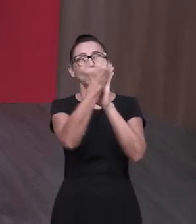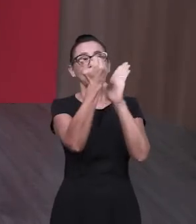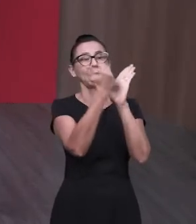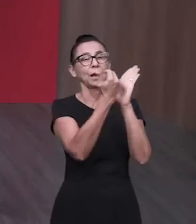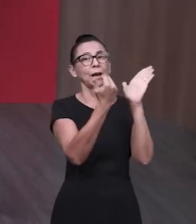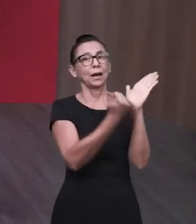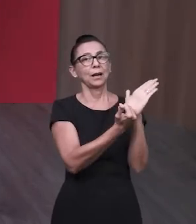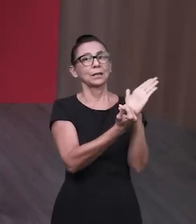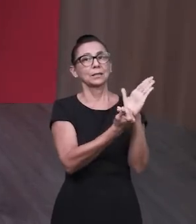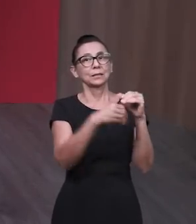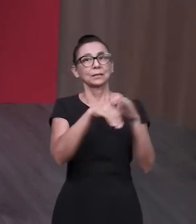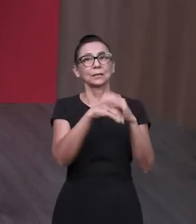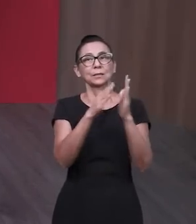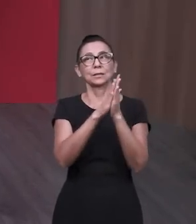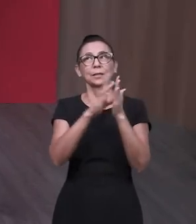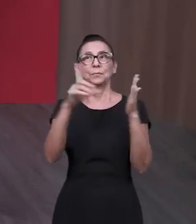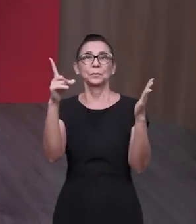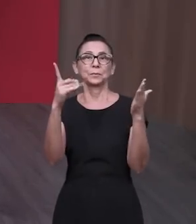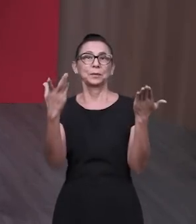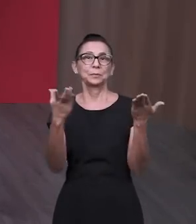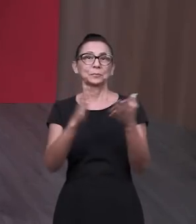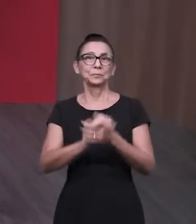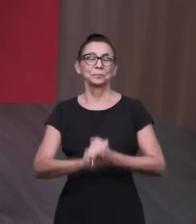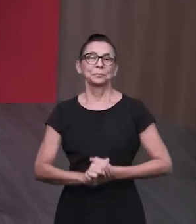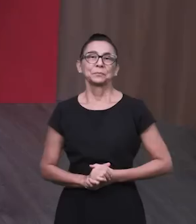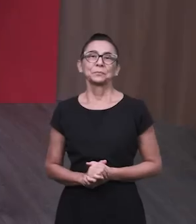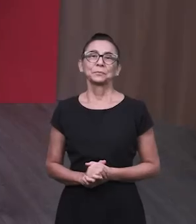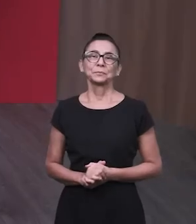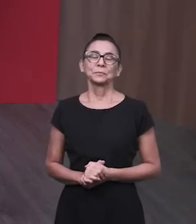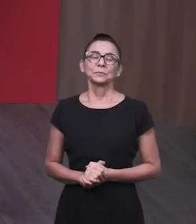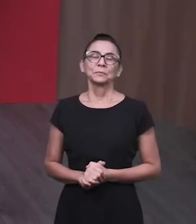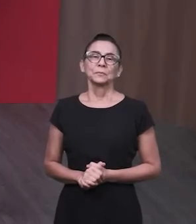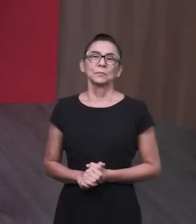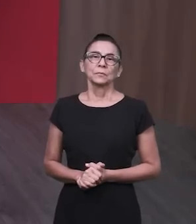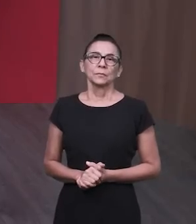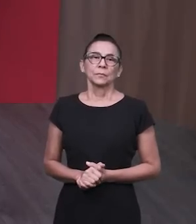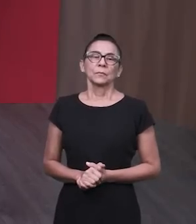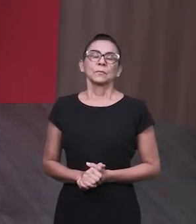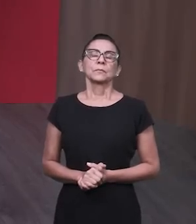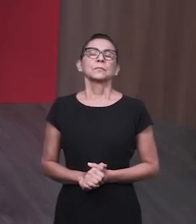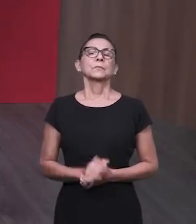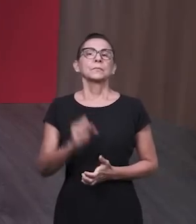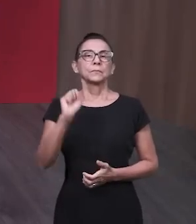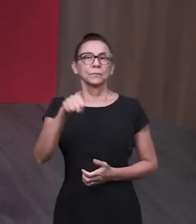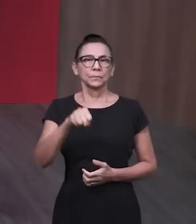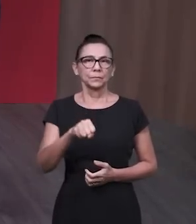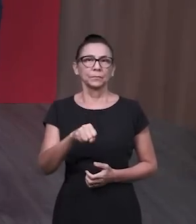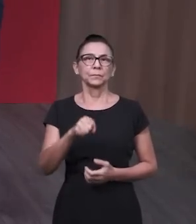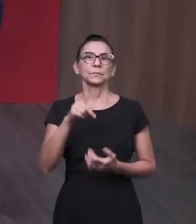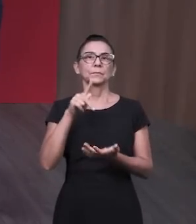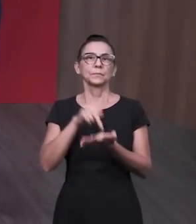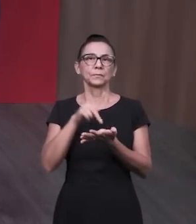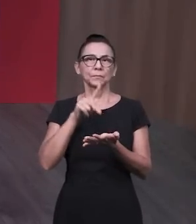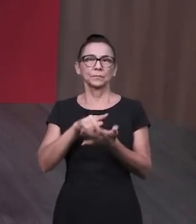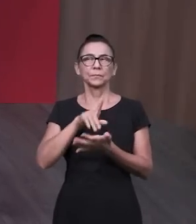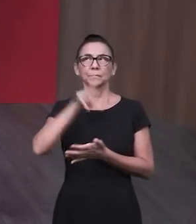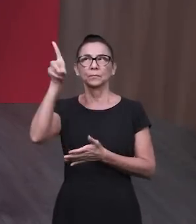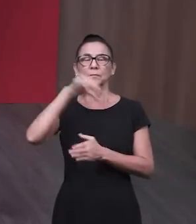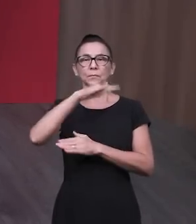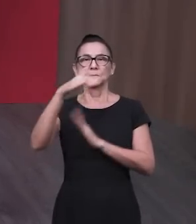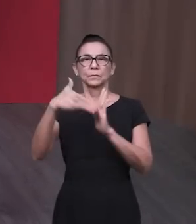Ambos, a ciência e a fé, chegam no mesmo ponto. Amém. Existe um Deus